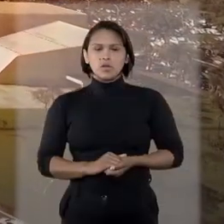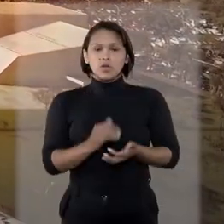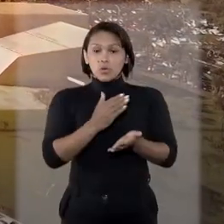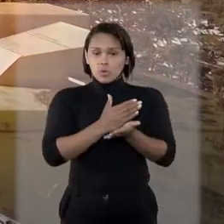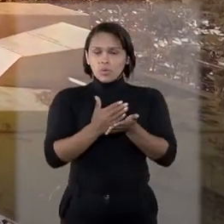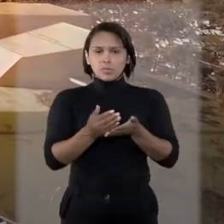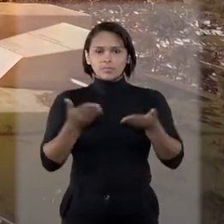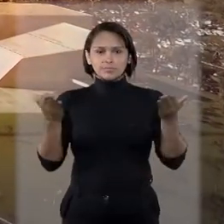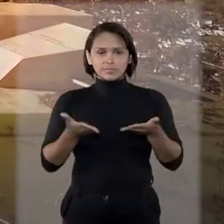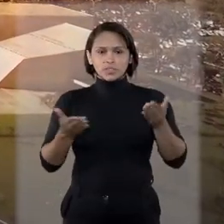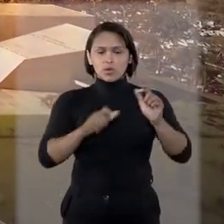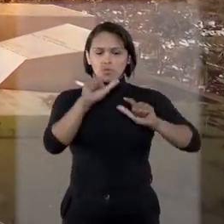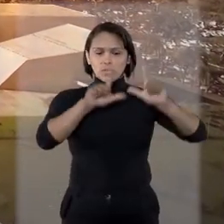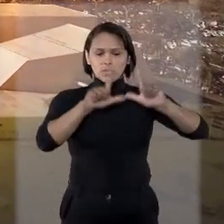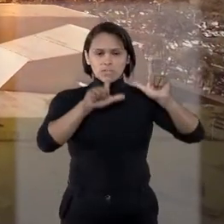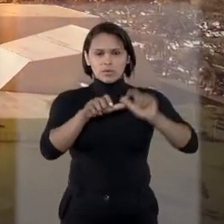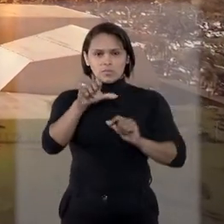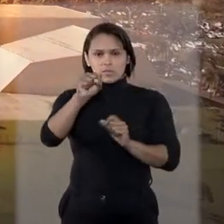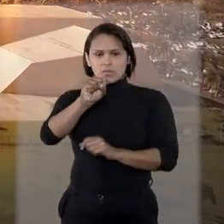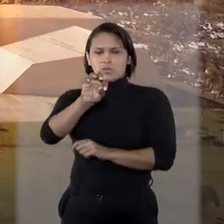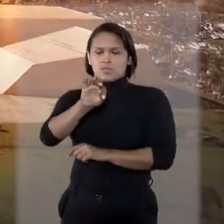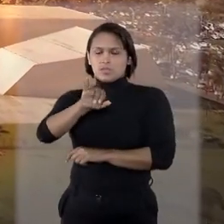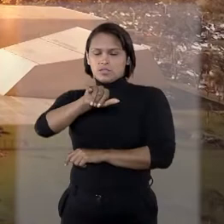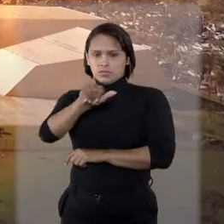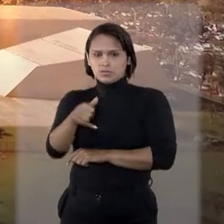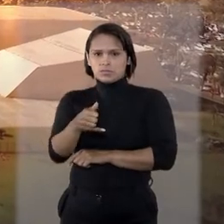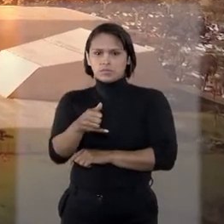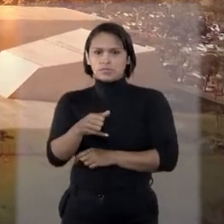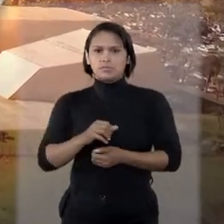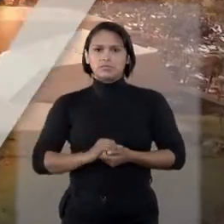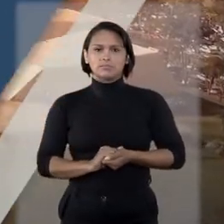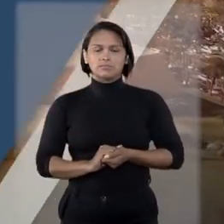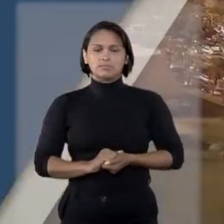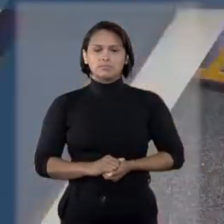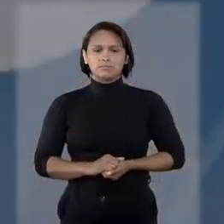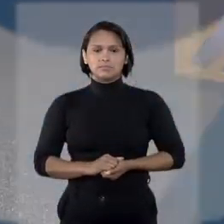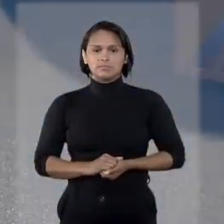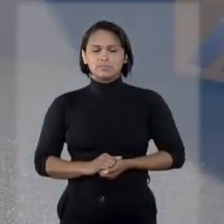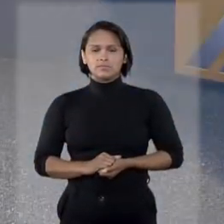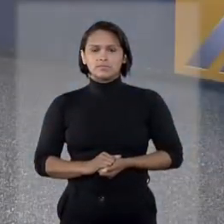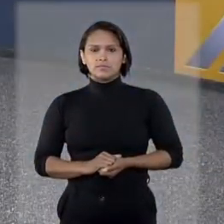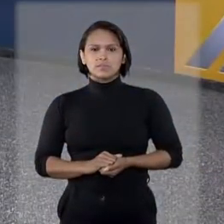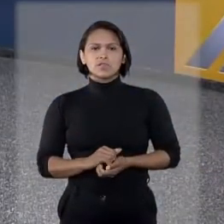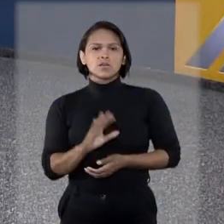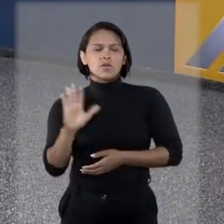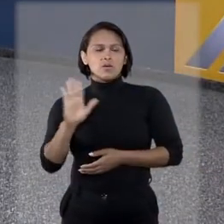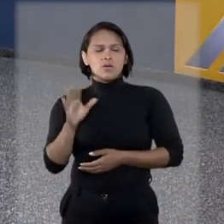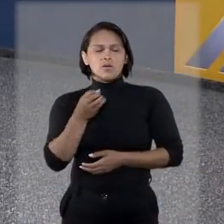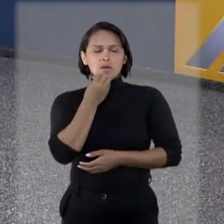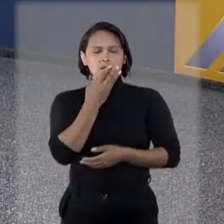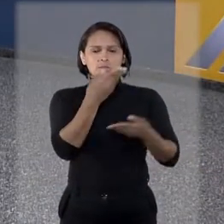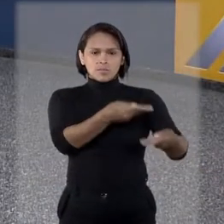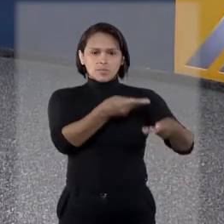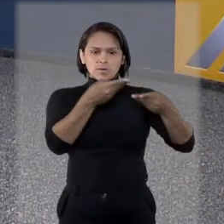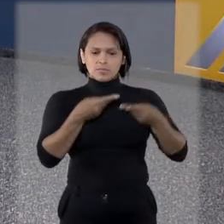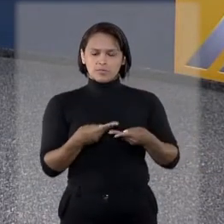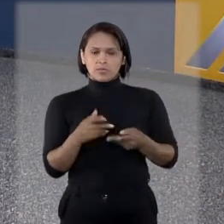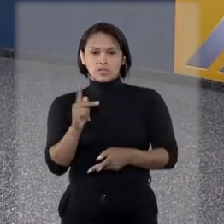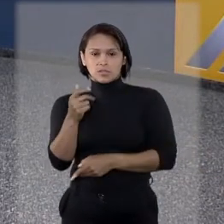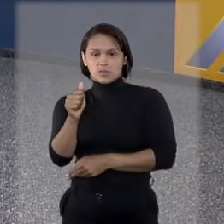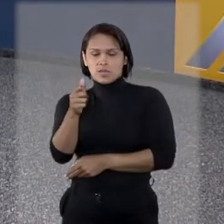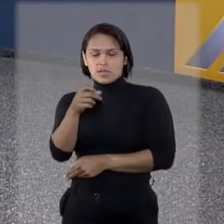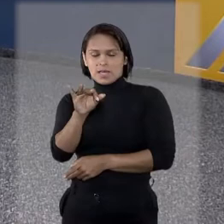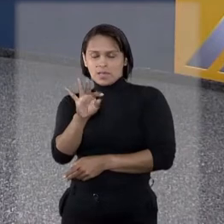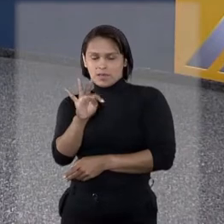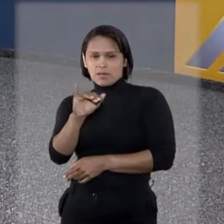Começa agora o programa do Superior Tribunal de Justiça. Olá, seja muito bem-vindo.